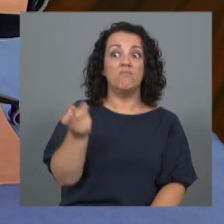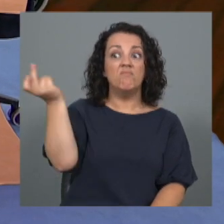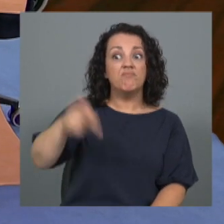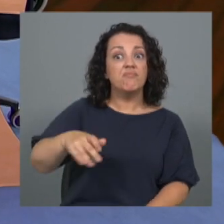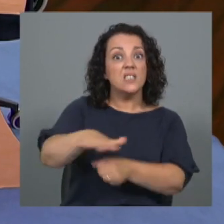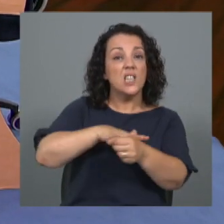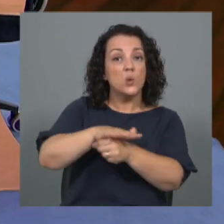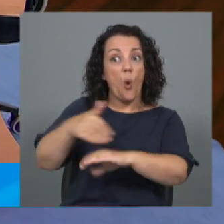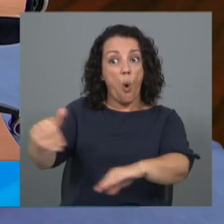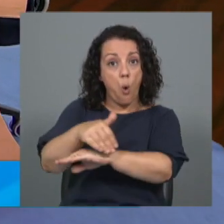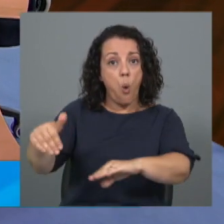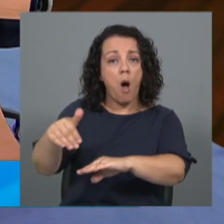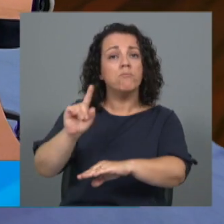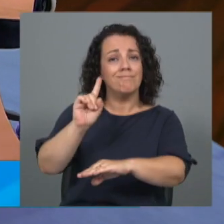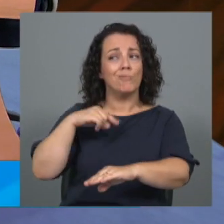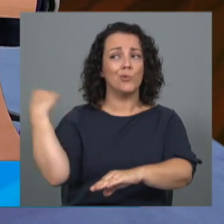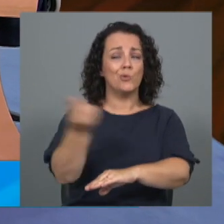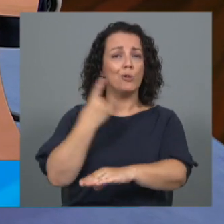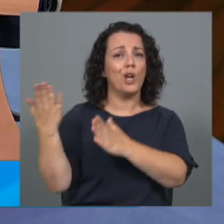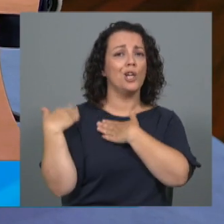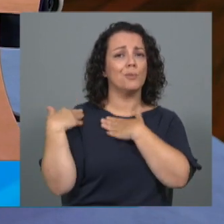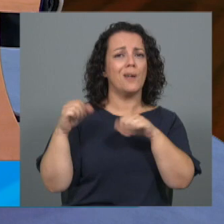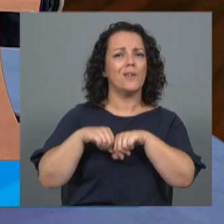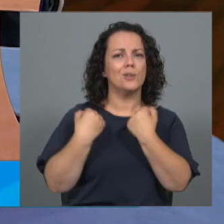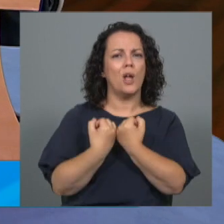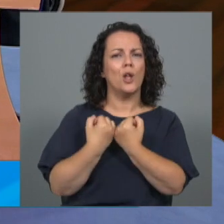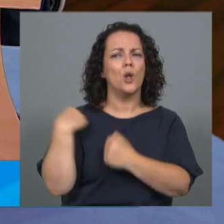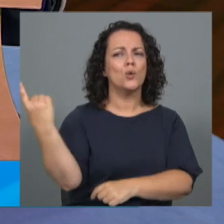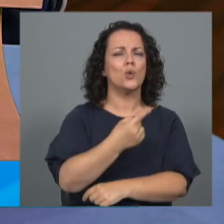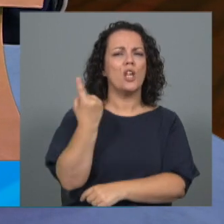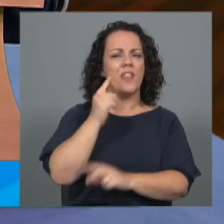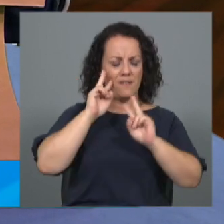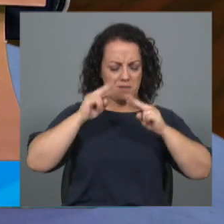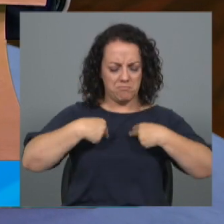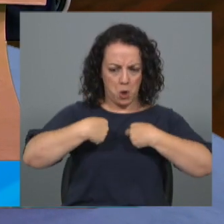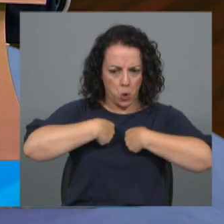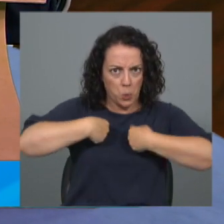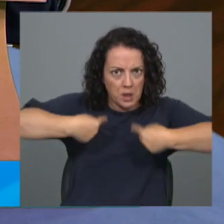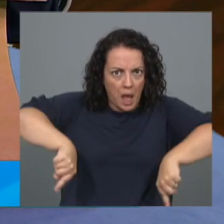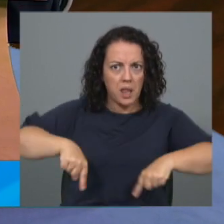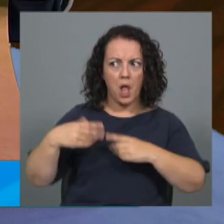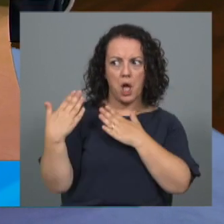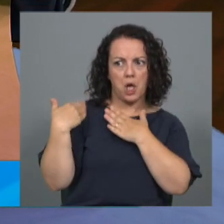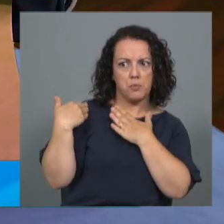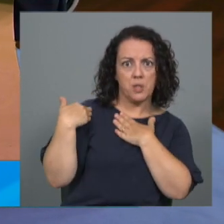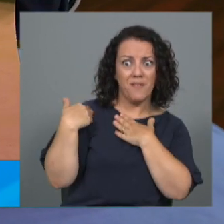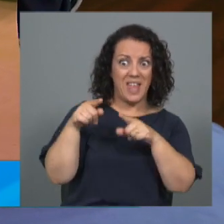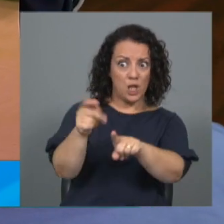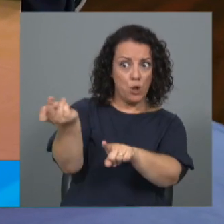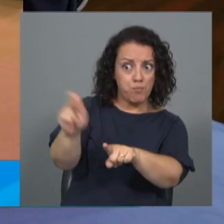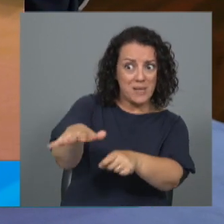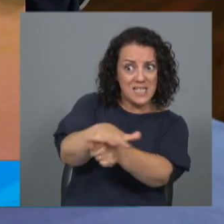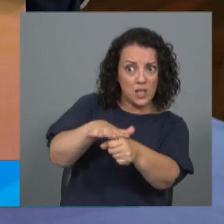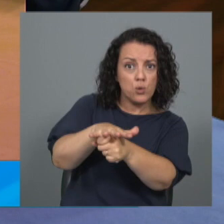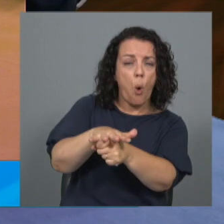portanto, se calhar cada um de nós tem que perguntar qual é a minha cota-parte de responsabilidade nesta situação. Mas uma situação destas é uma falha social, não é uma